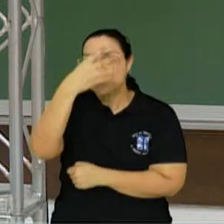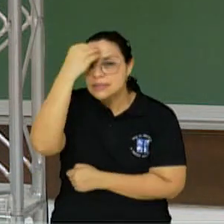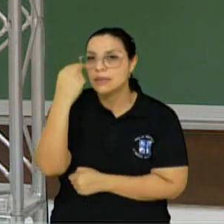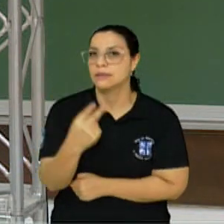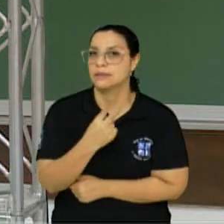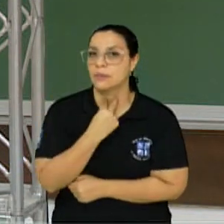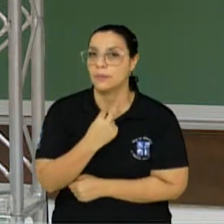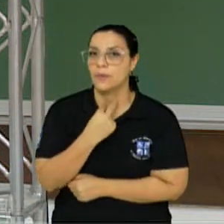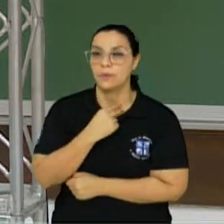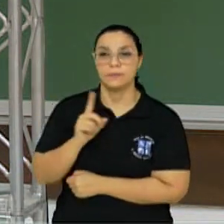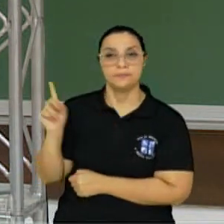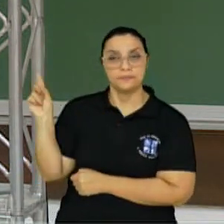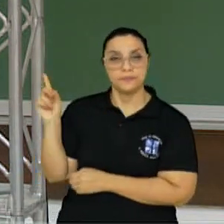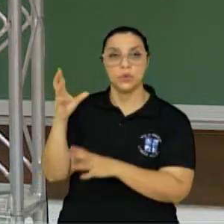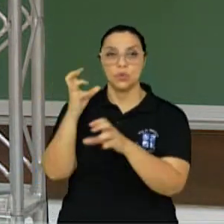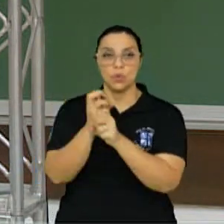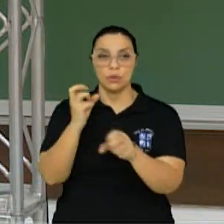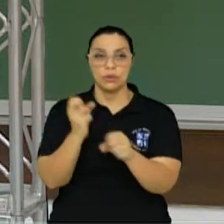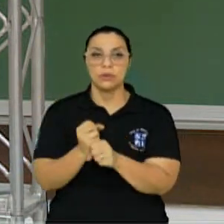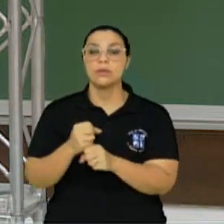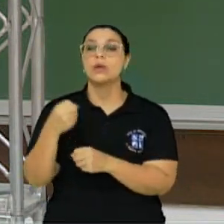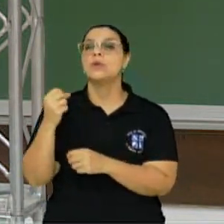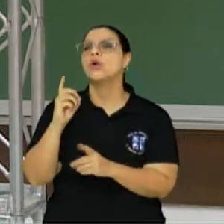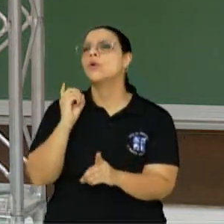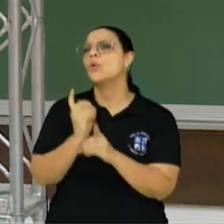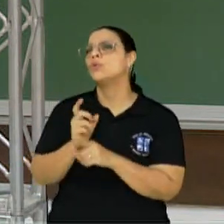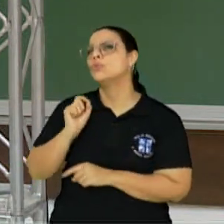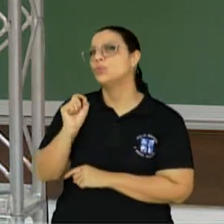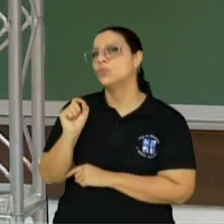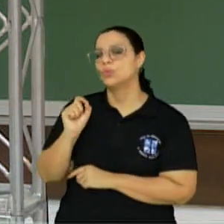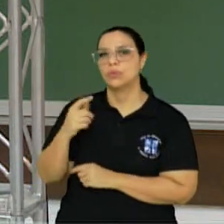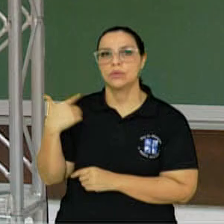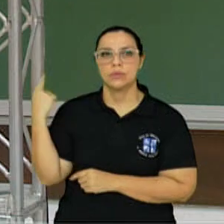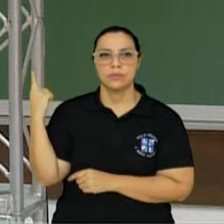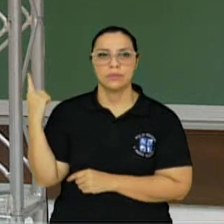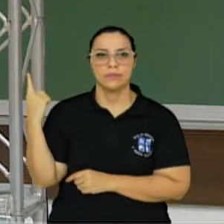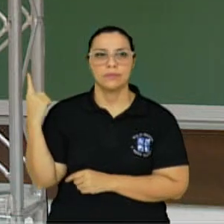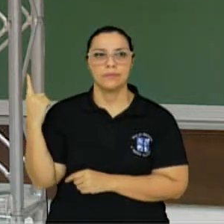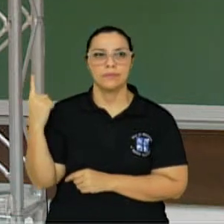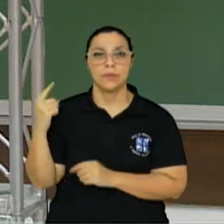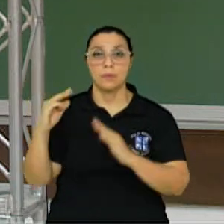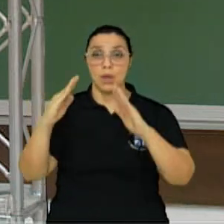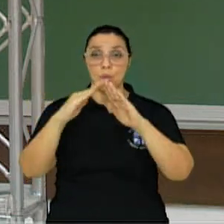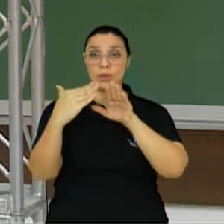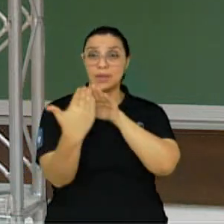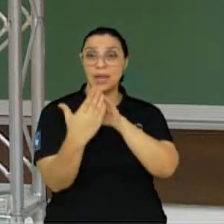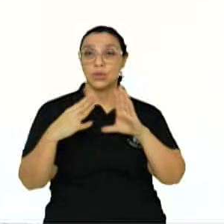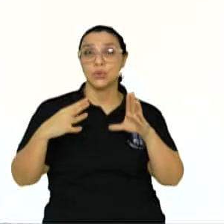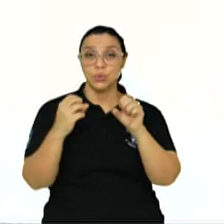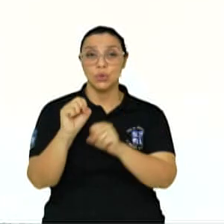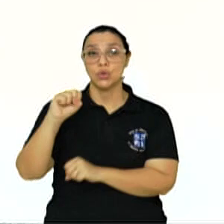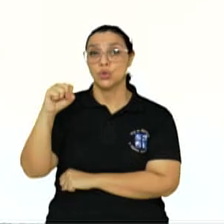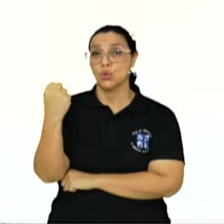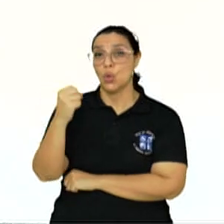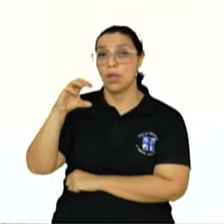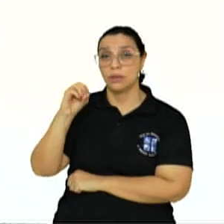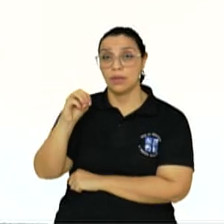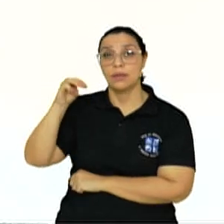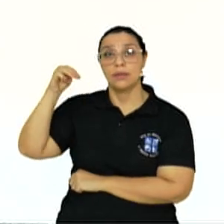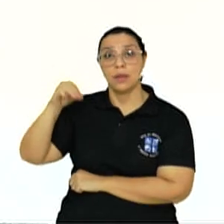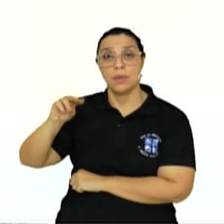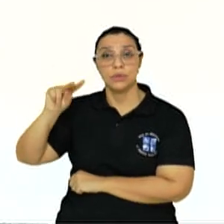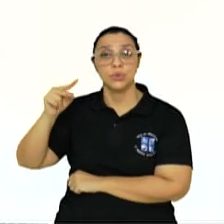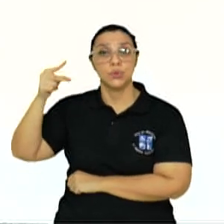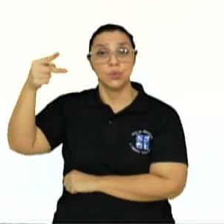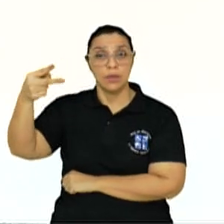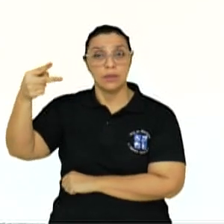esquecer disso. Fazendo os cálculos, eu tenho aqui, para o telhado, eu vou usar 80 metros